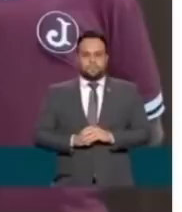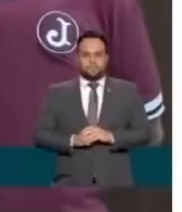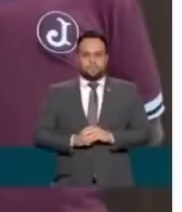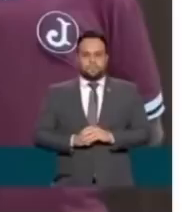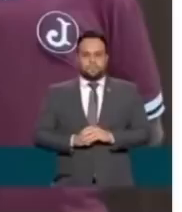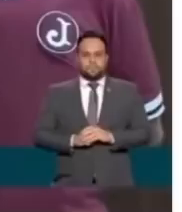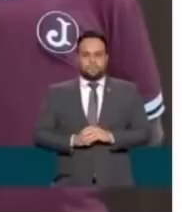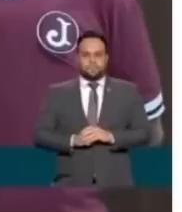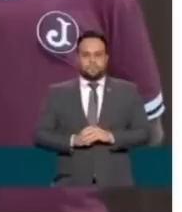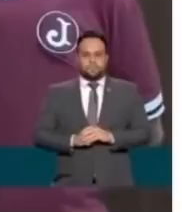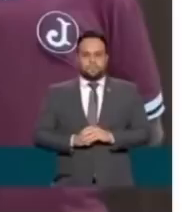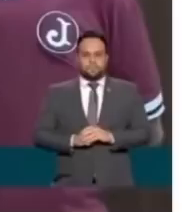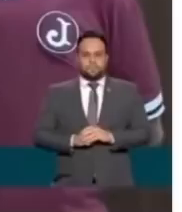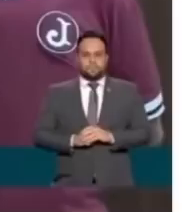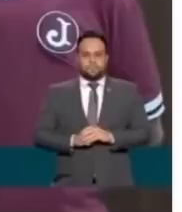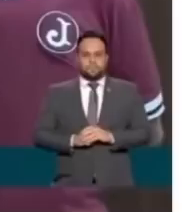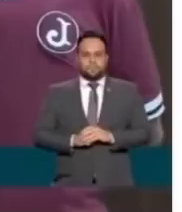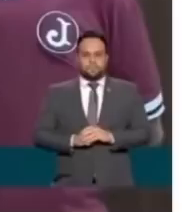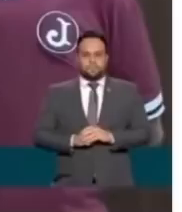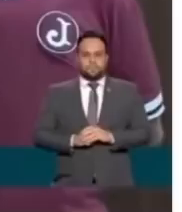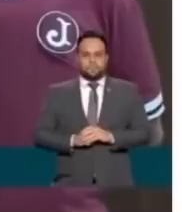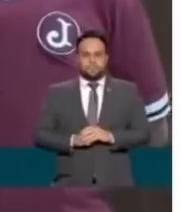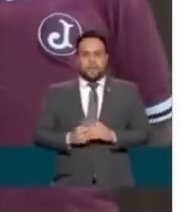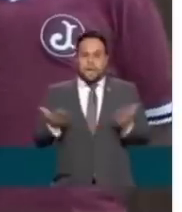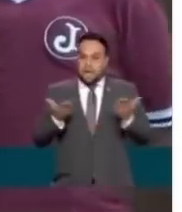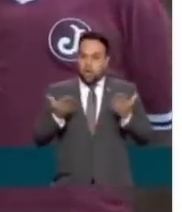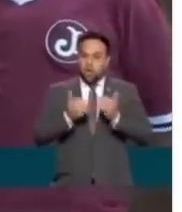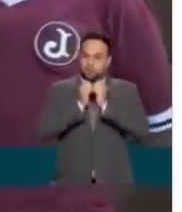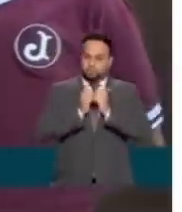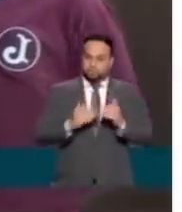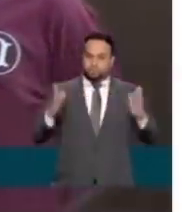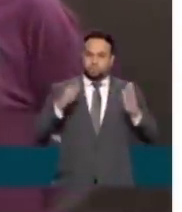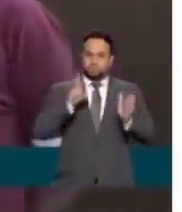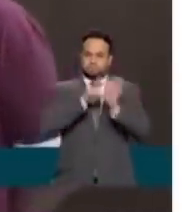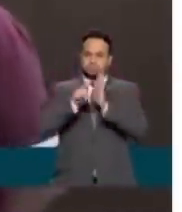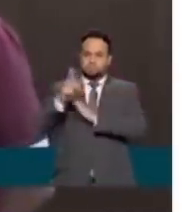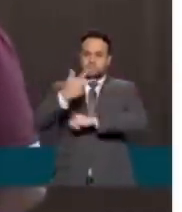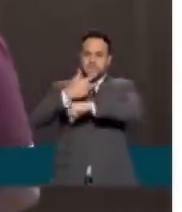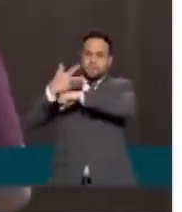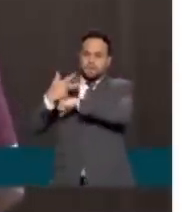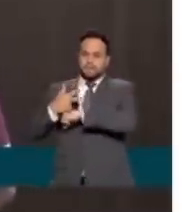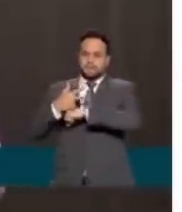com o Bolsonaro. Vamos e ele tá aqui, errado de deixar só o cara colocar a mão nele? Não tá, né?